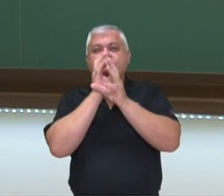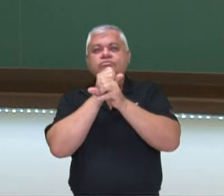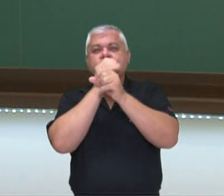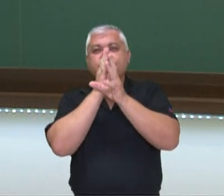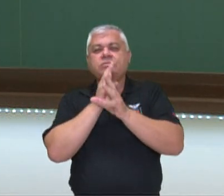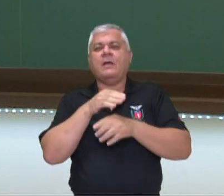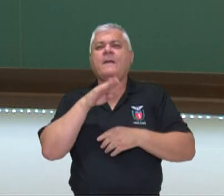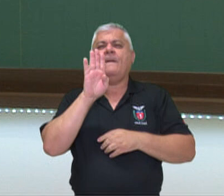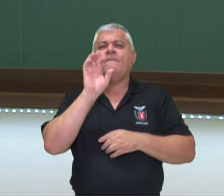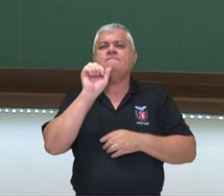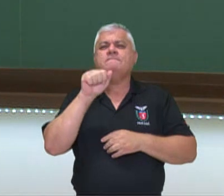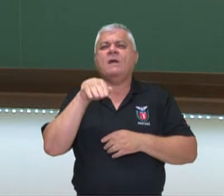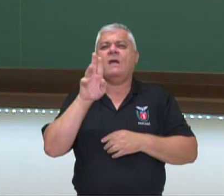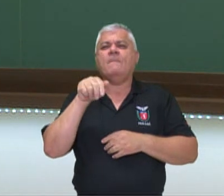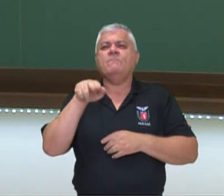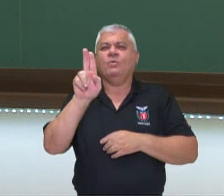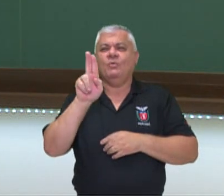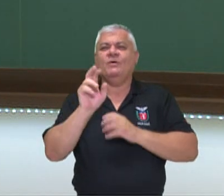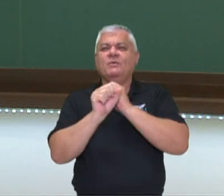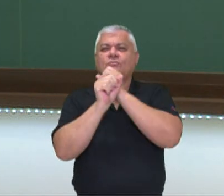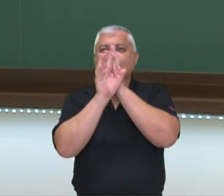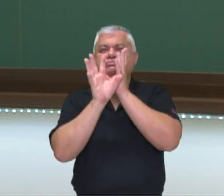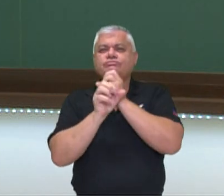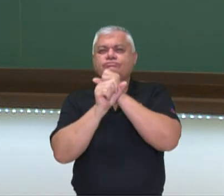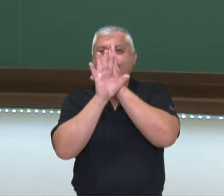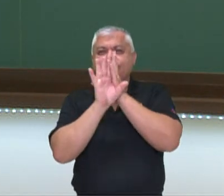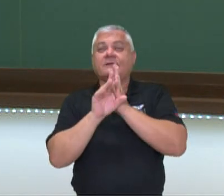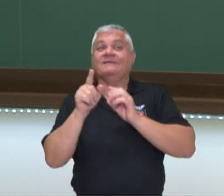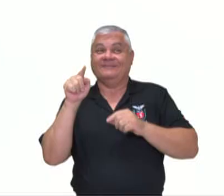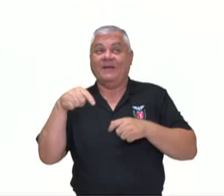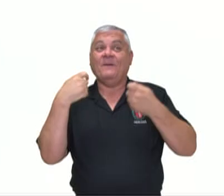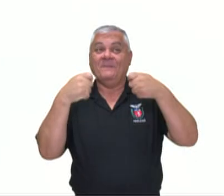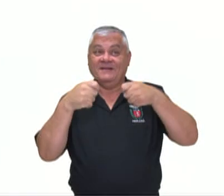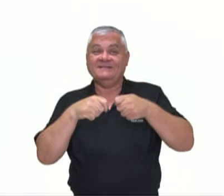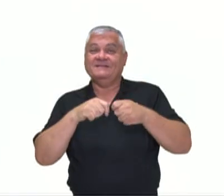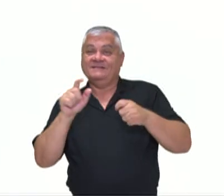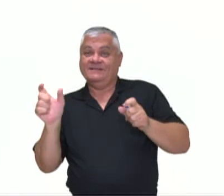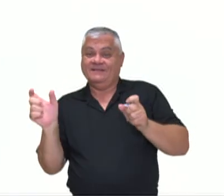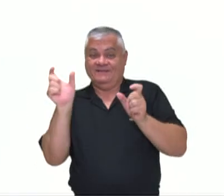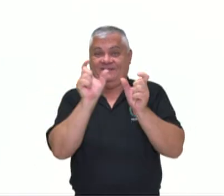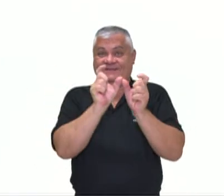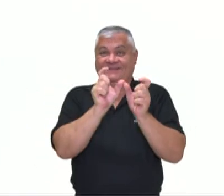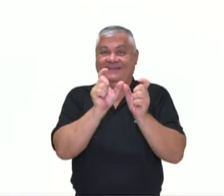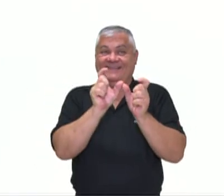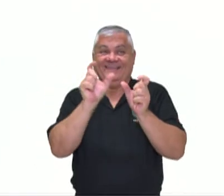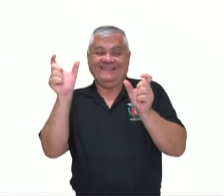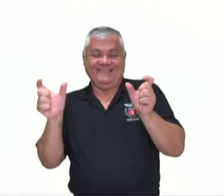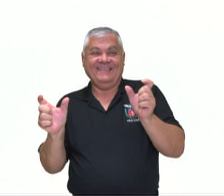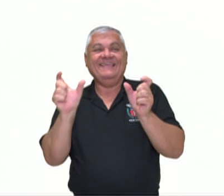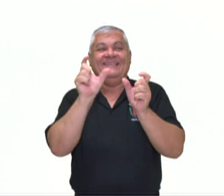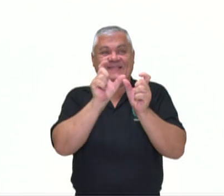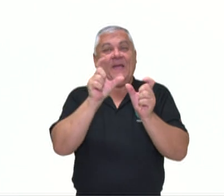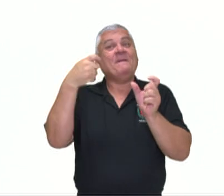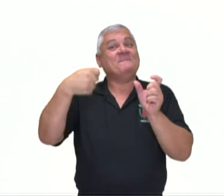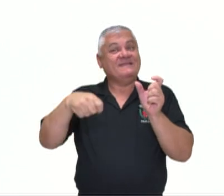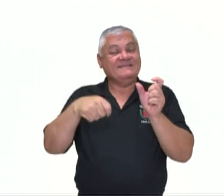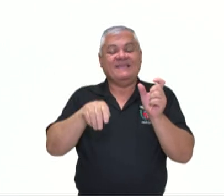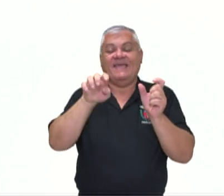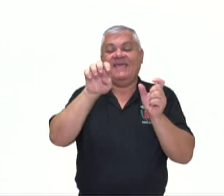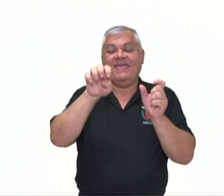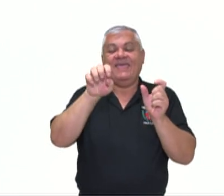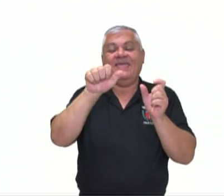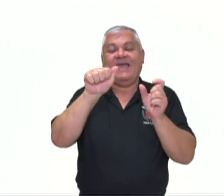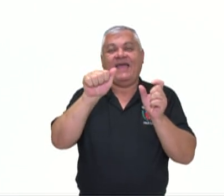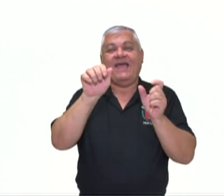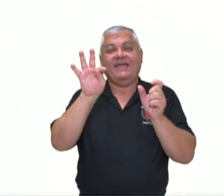Observem que nós estamos com o plural, né? Então, aqui sim nós temos um plural, a forma de escrita do verbo é